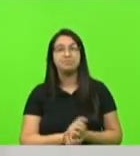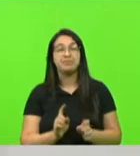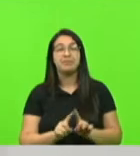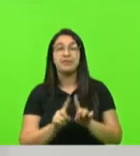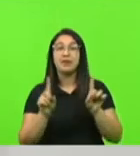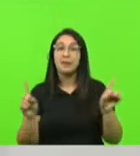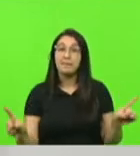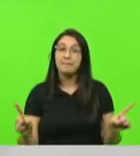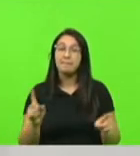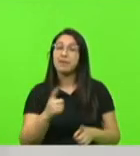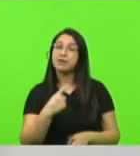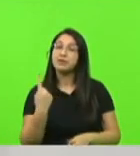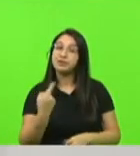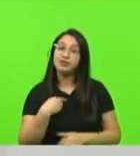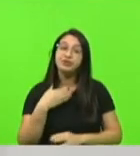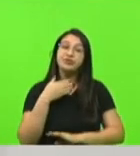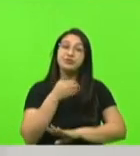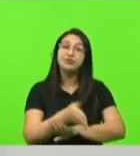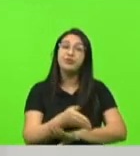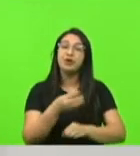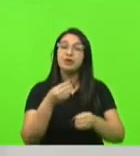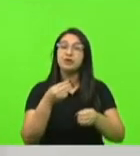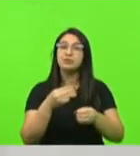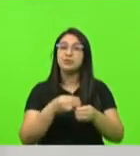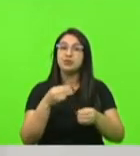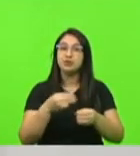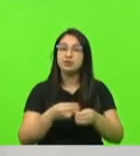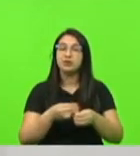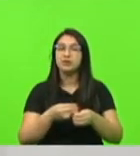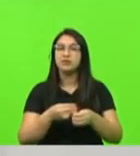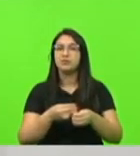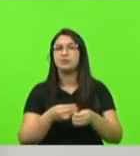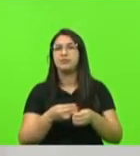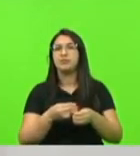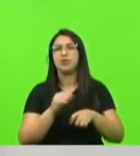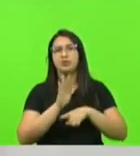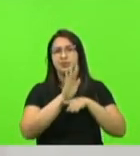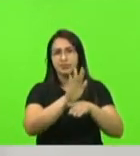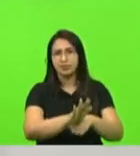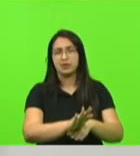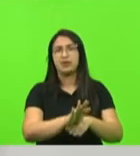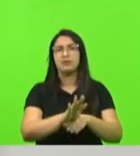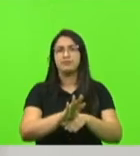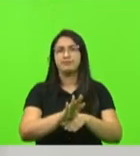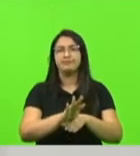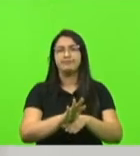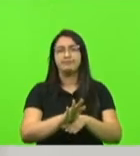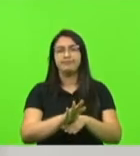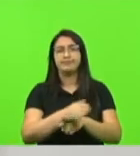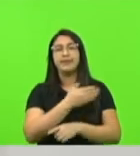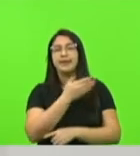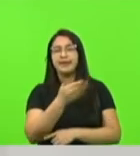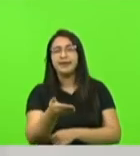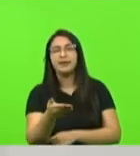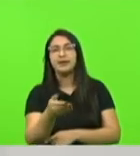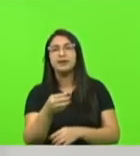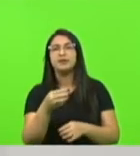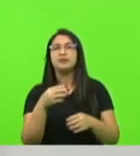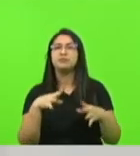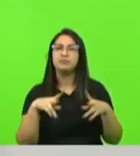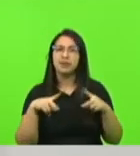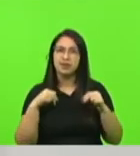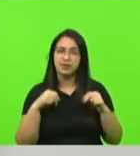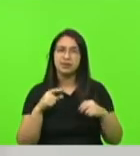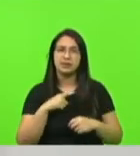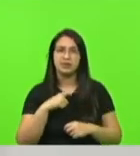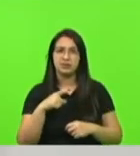a essas cidades levando realizações, aquilo que essas cidades merecem,